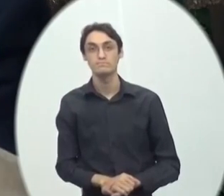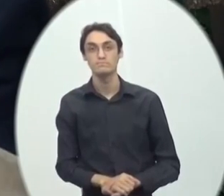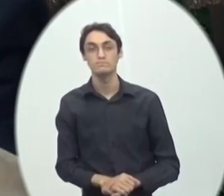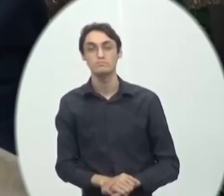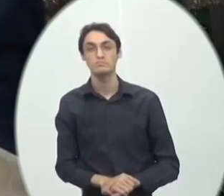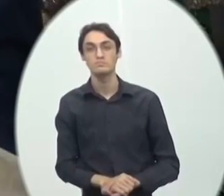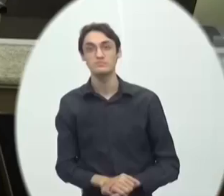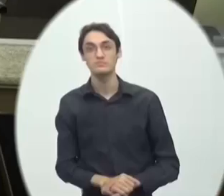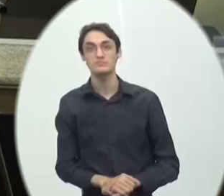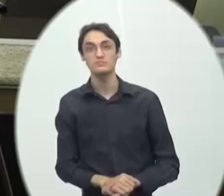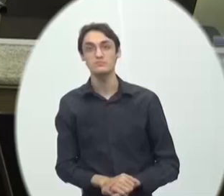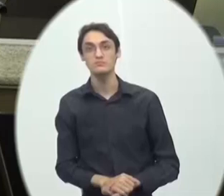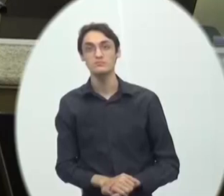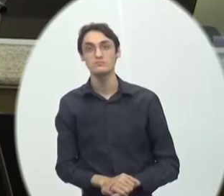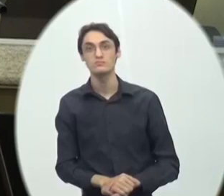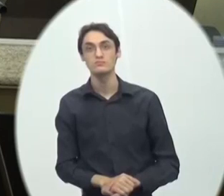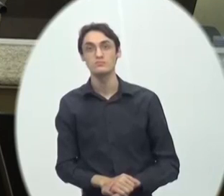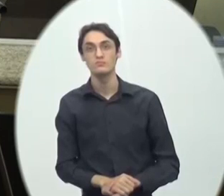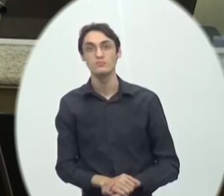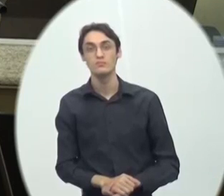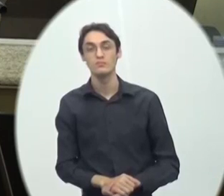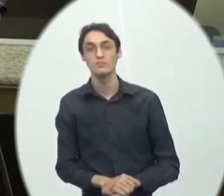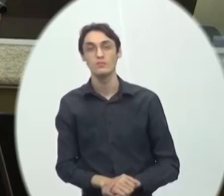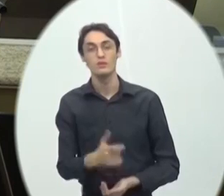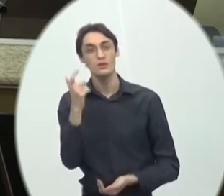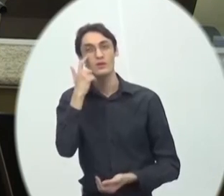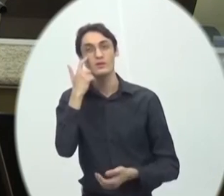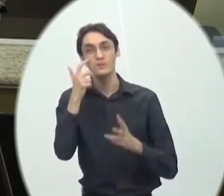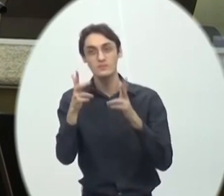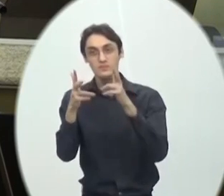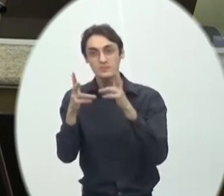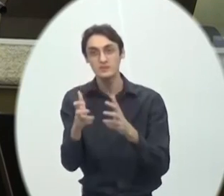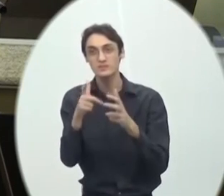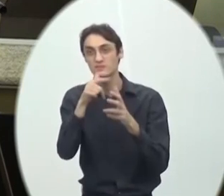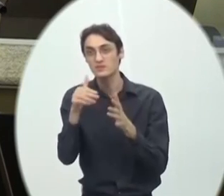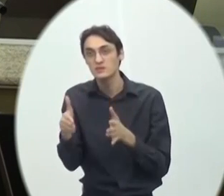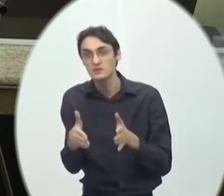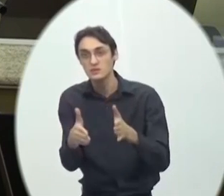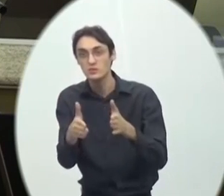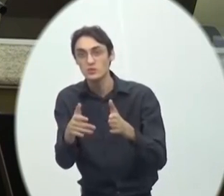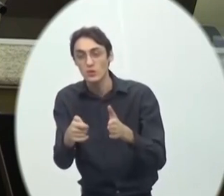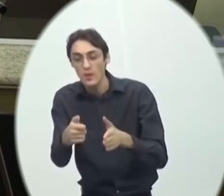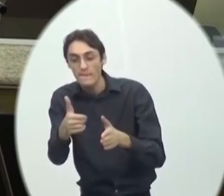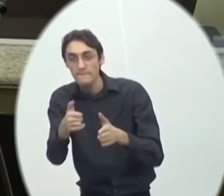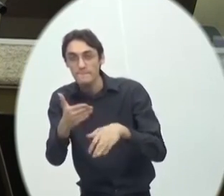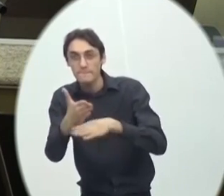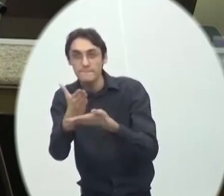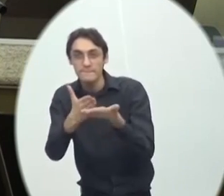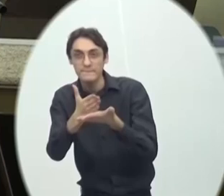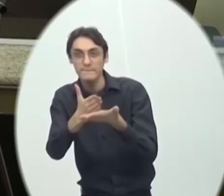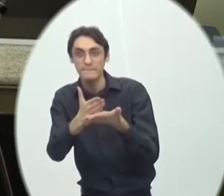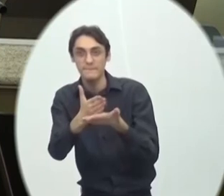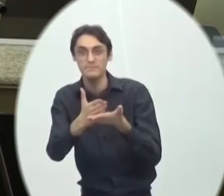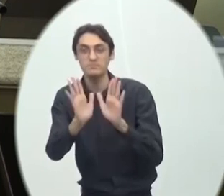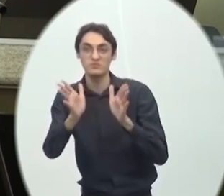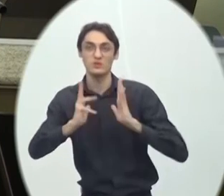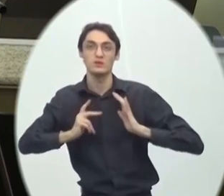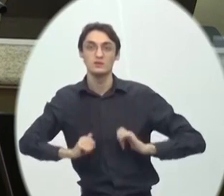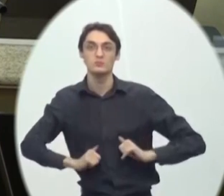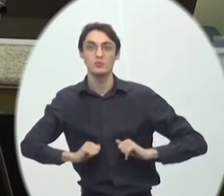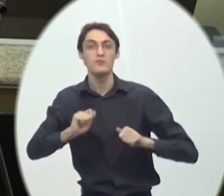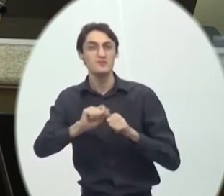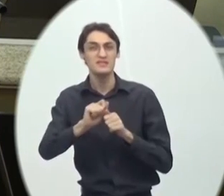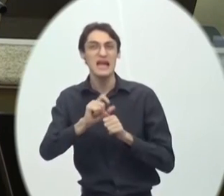da sequência do rio, ele já foi sanado. Uma limpeza que estão fazendo. É claro que tem que tirar esses